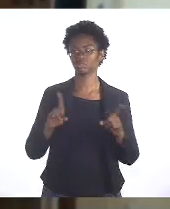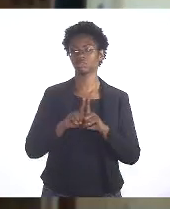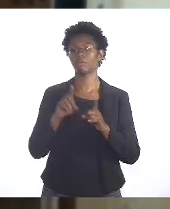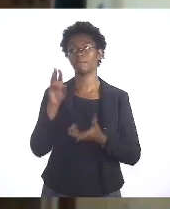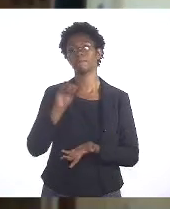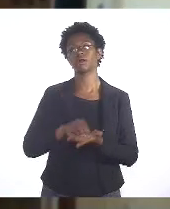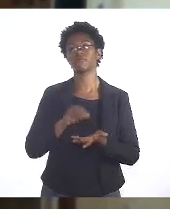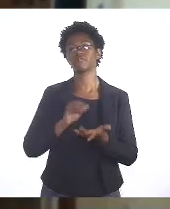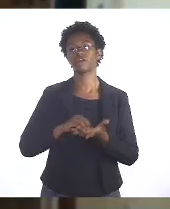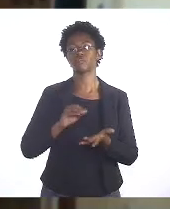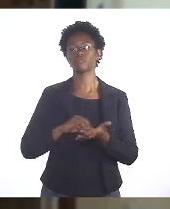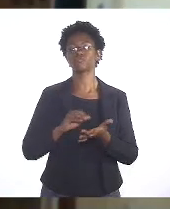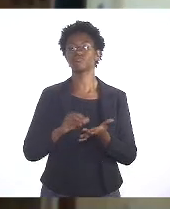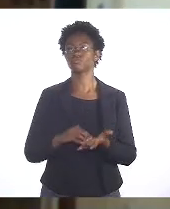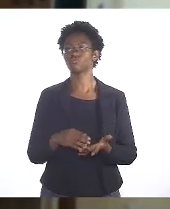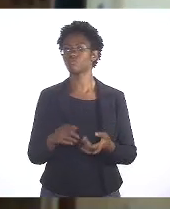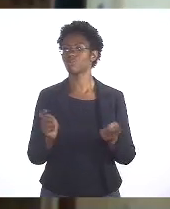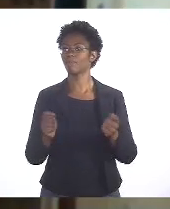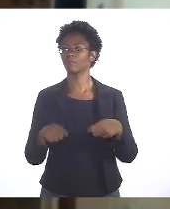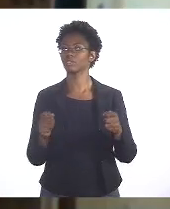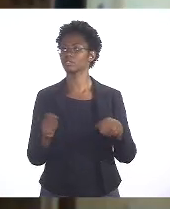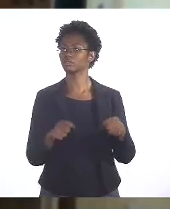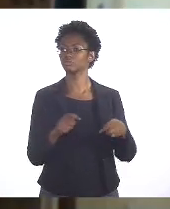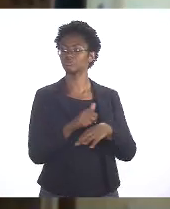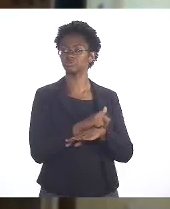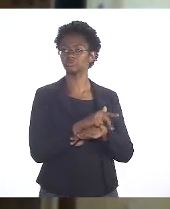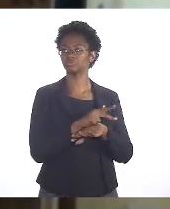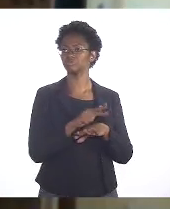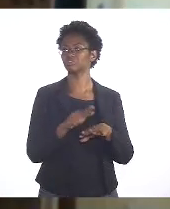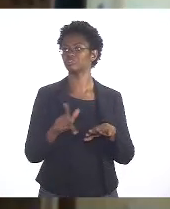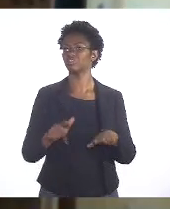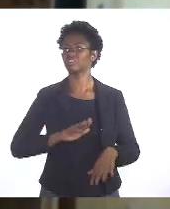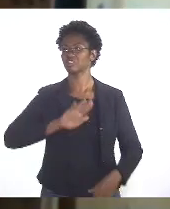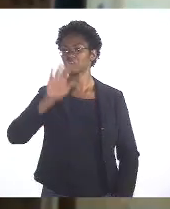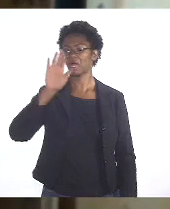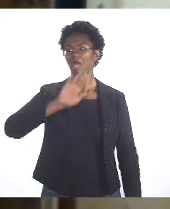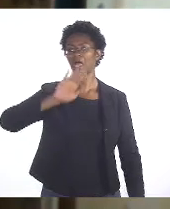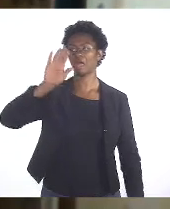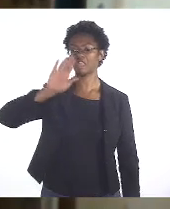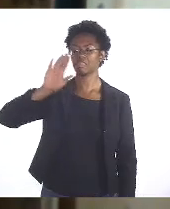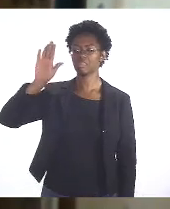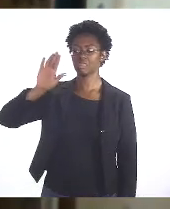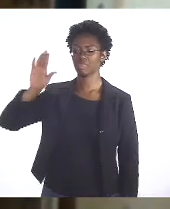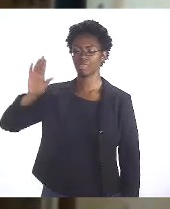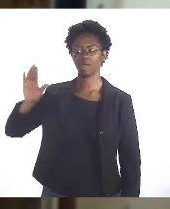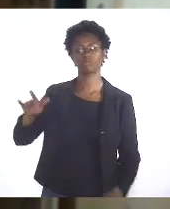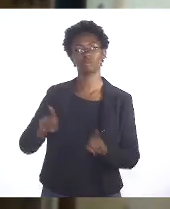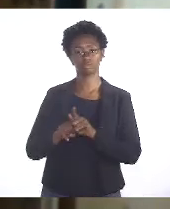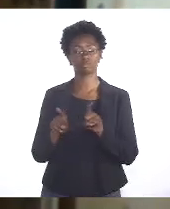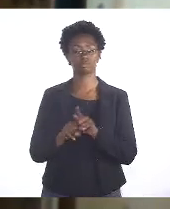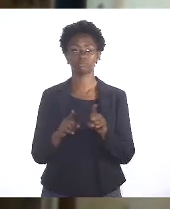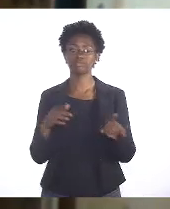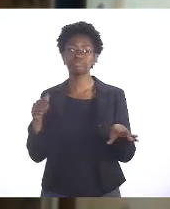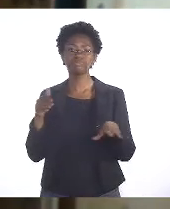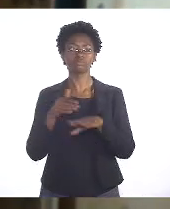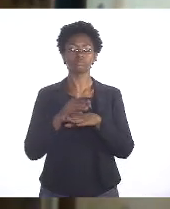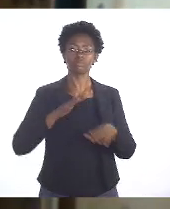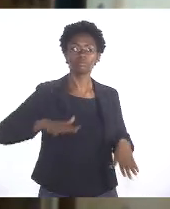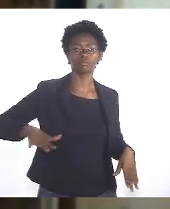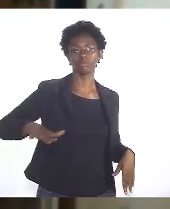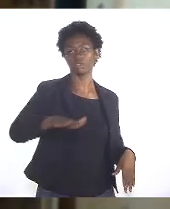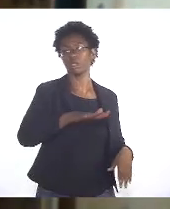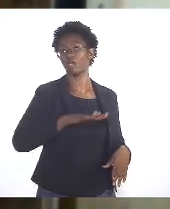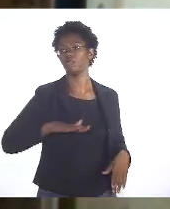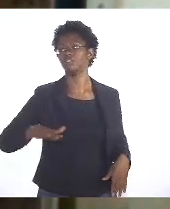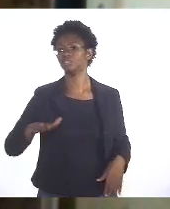de possibilidade das mais diversas candidaturas a transitarem nesta área